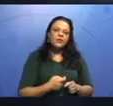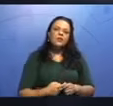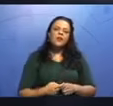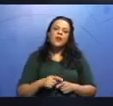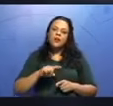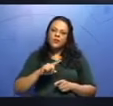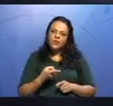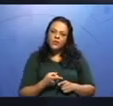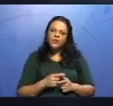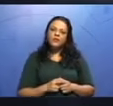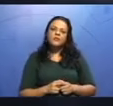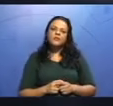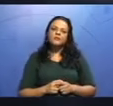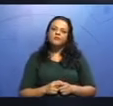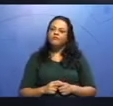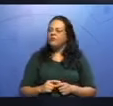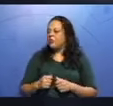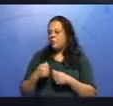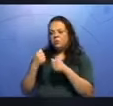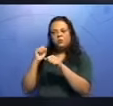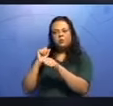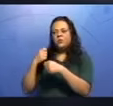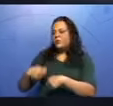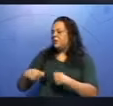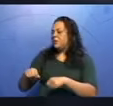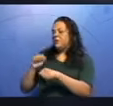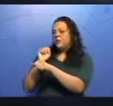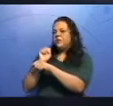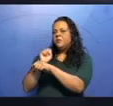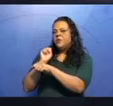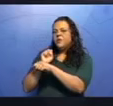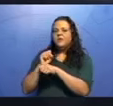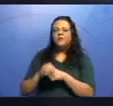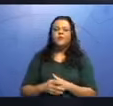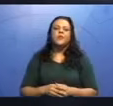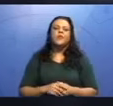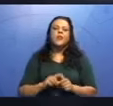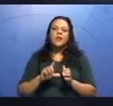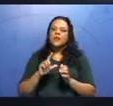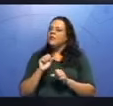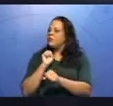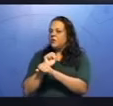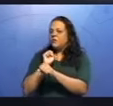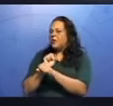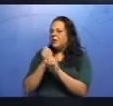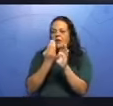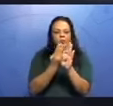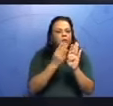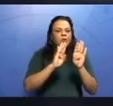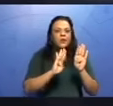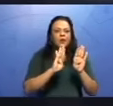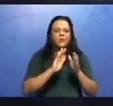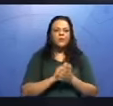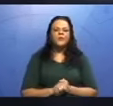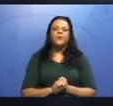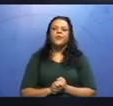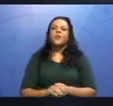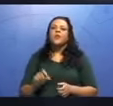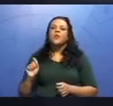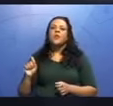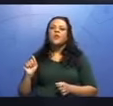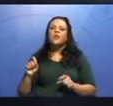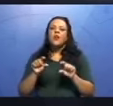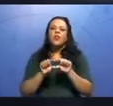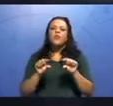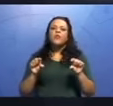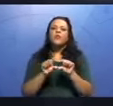novamente, fica entre vírgulas. Pois que ela se abra. E as conclusivas?